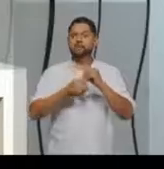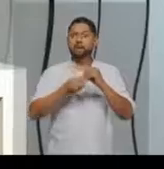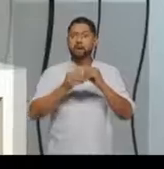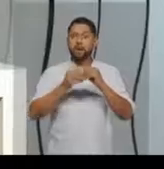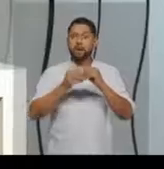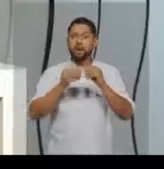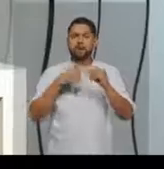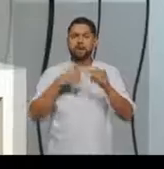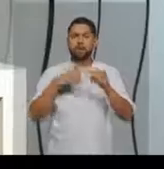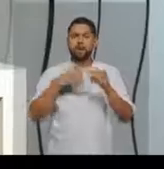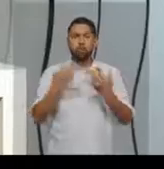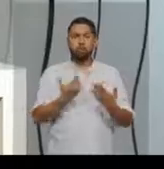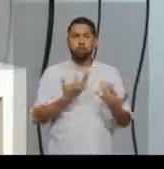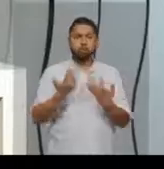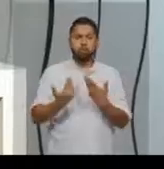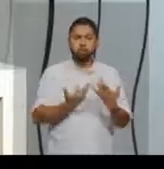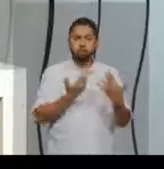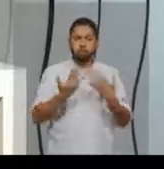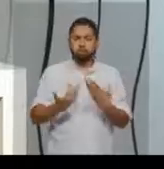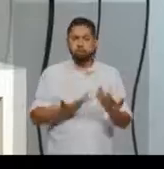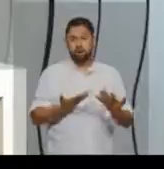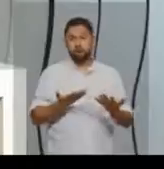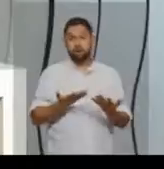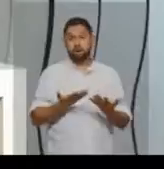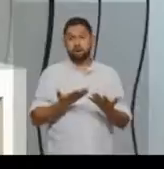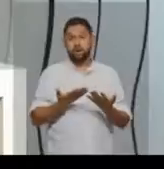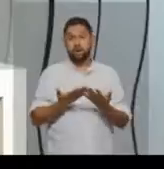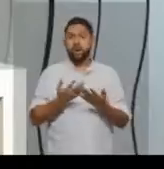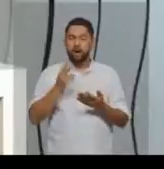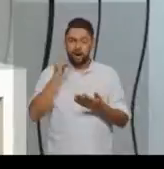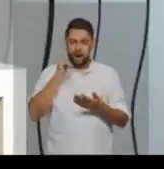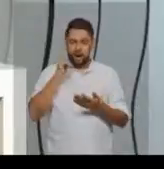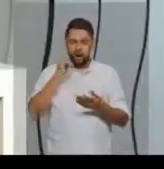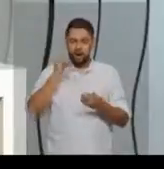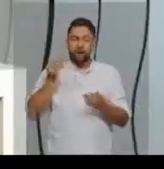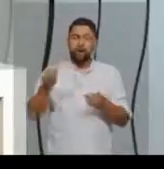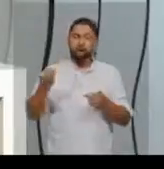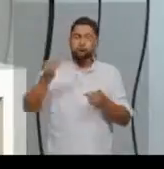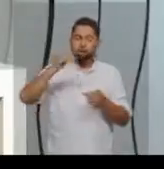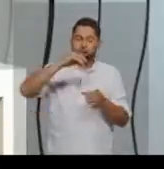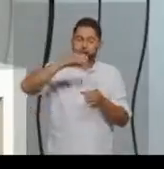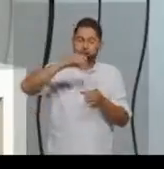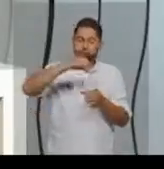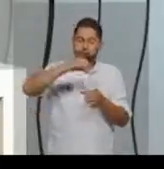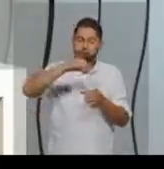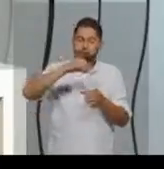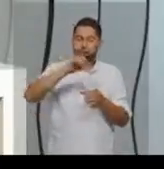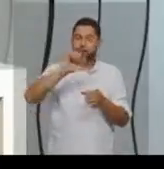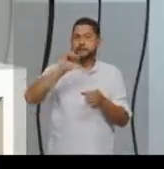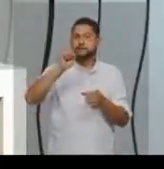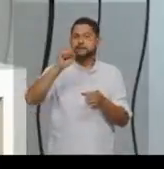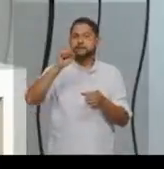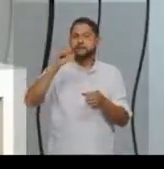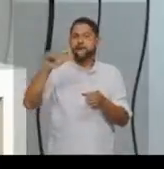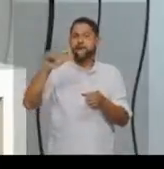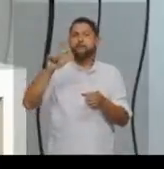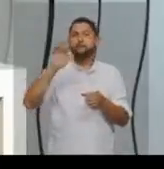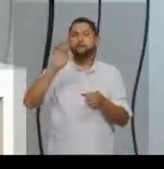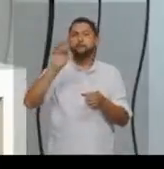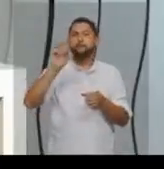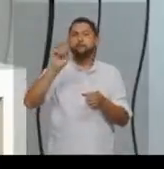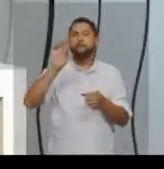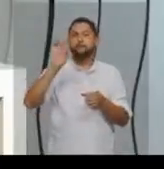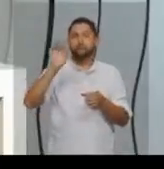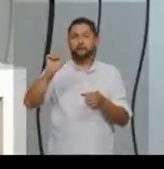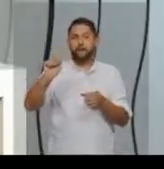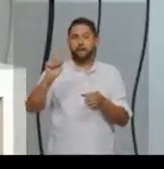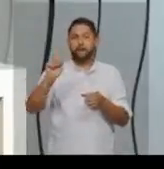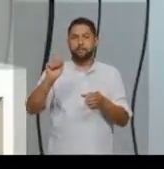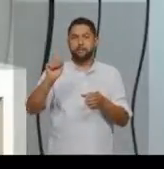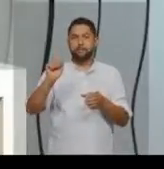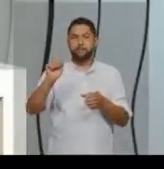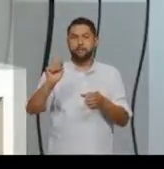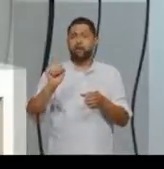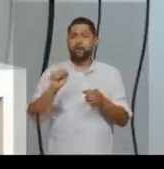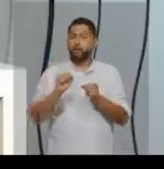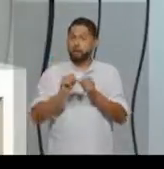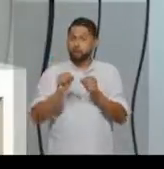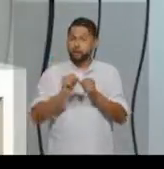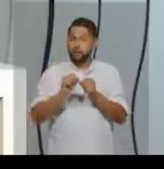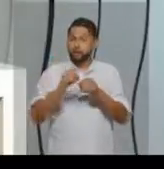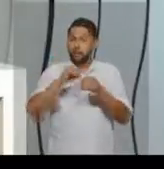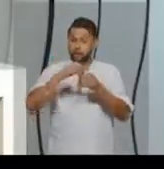esse pó, né, de sal de fruta era o nosso reagente e a água era o nosso segundo reagente. Então, eu aumentei a energia